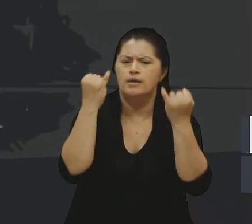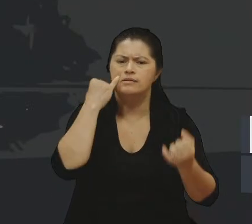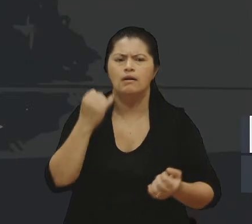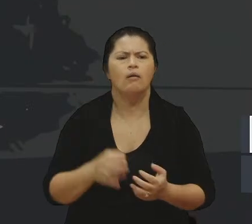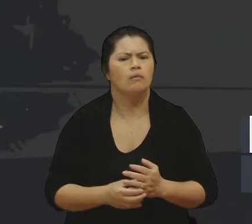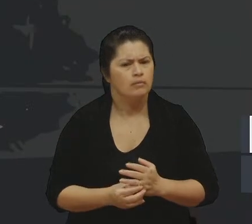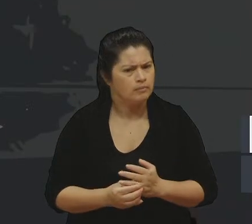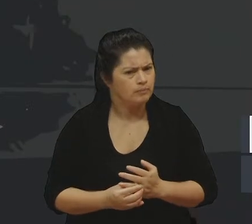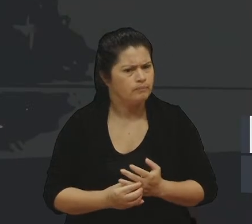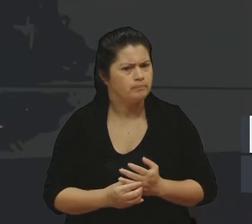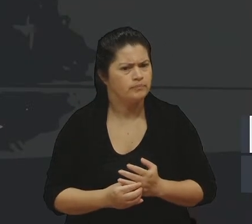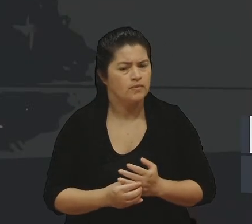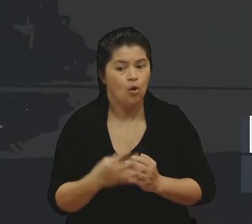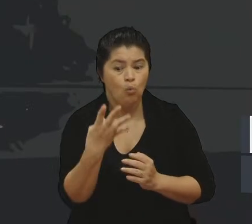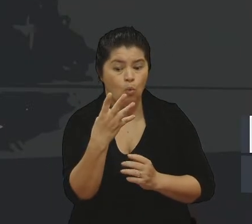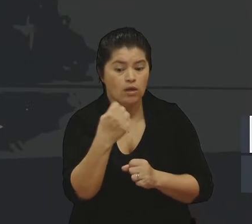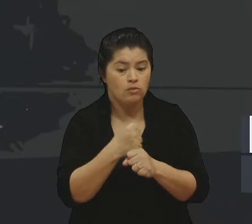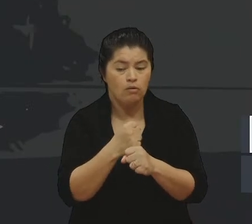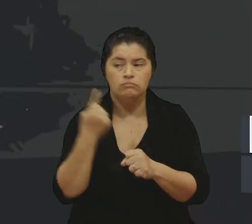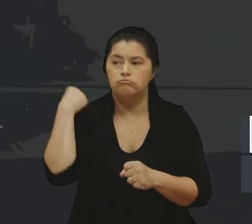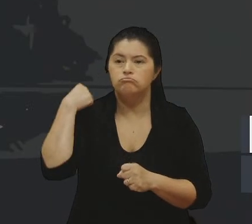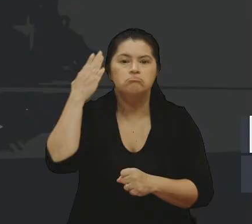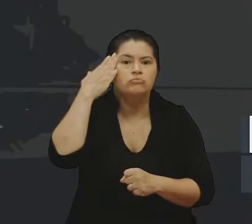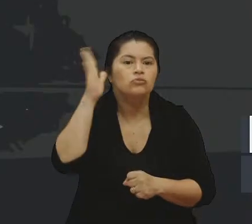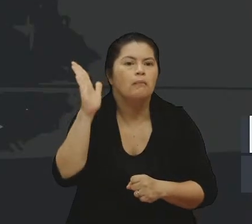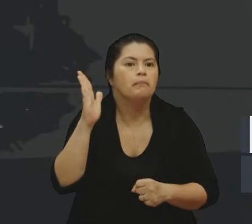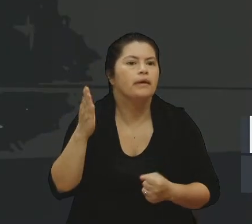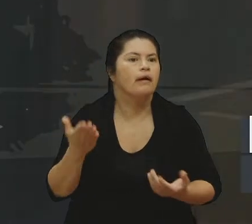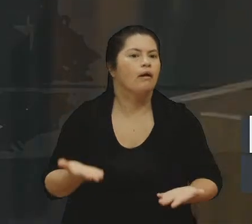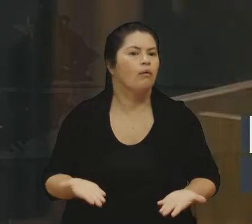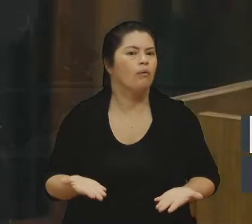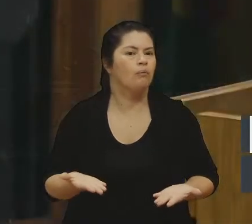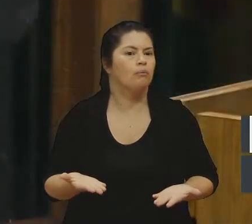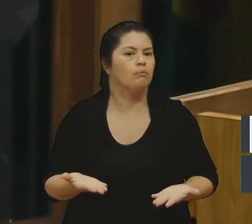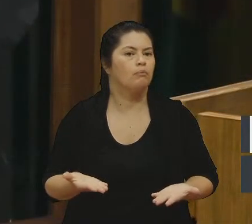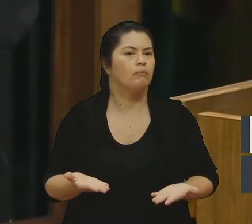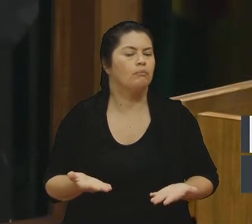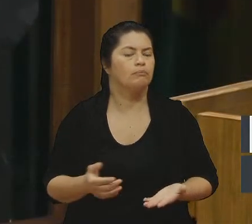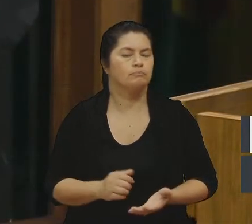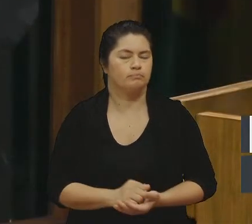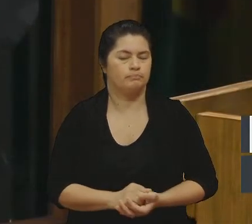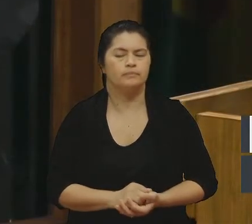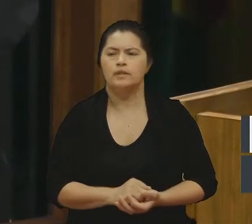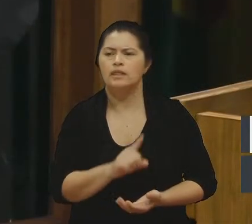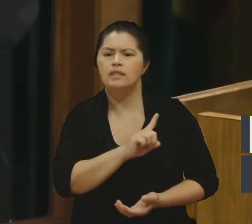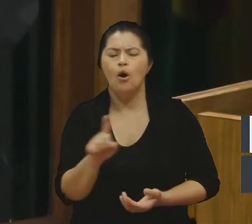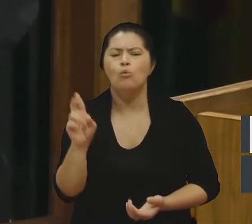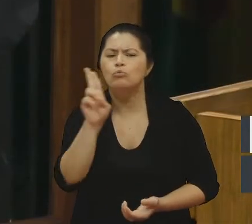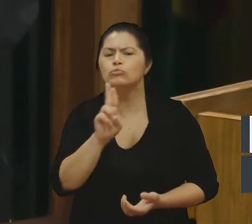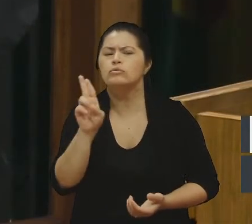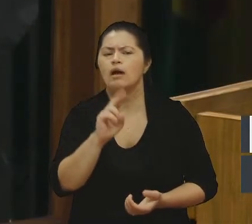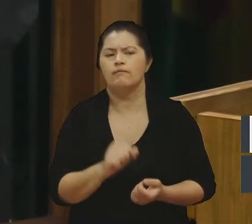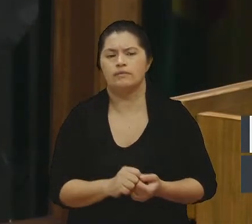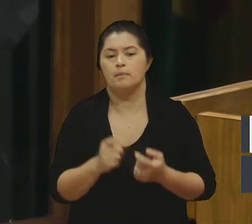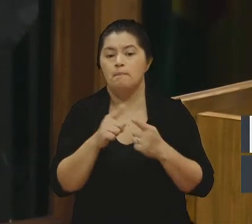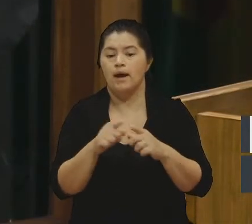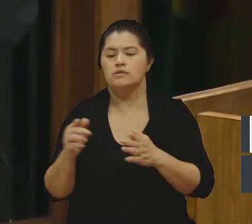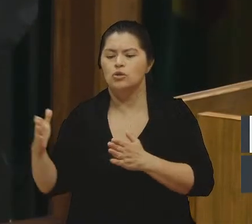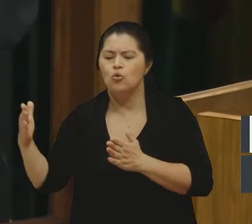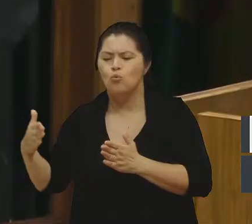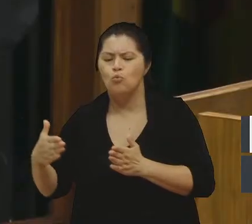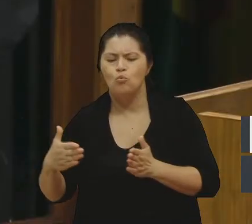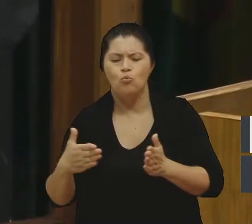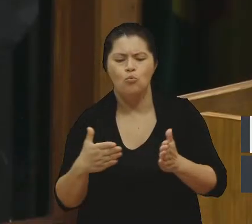de nem 4 anos atrás eu não tinha essa noção. Não usava. Literalmente não usava. Mas aí qual foi o caminho que a gente fez? Eu acabei